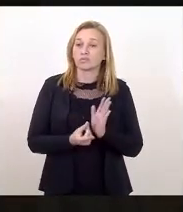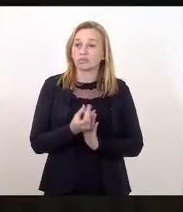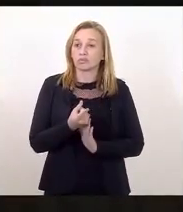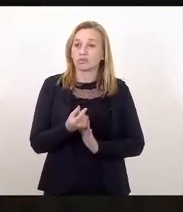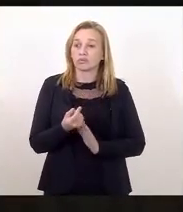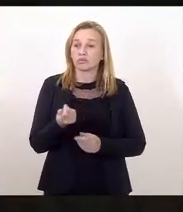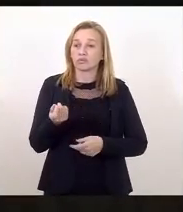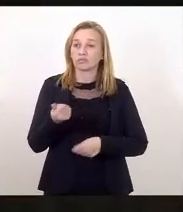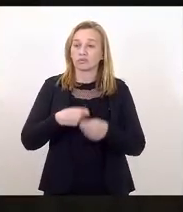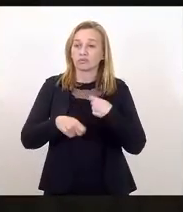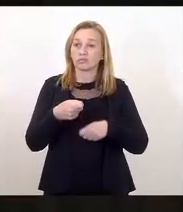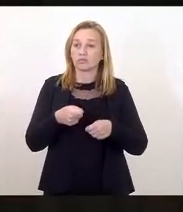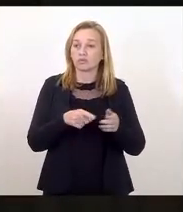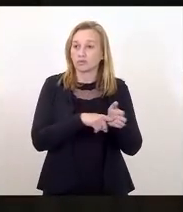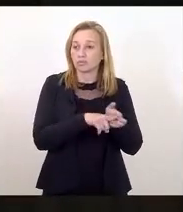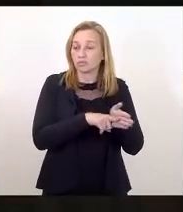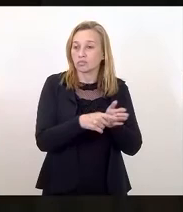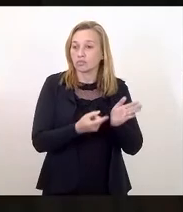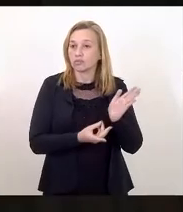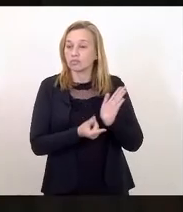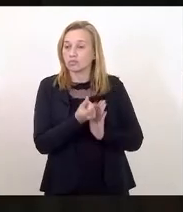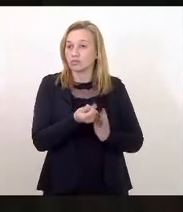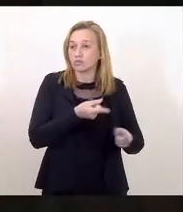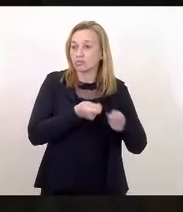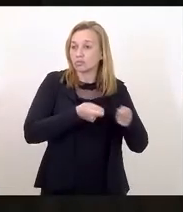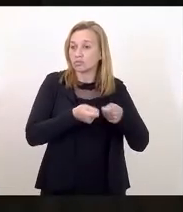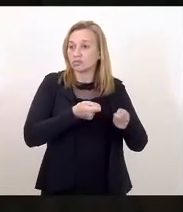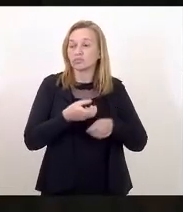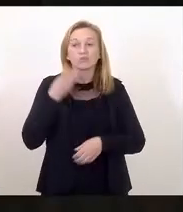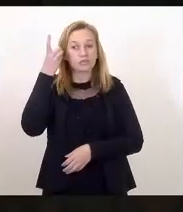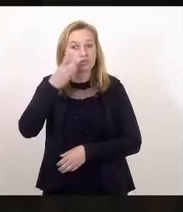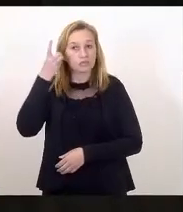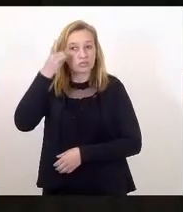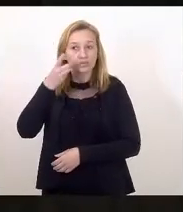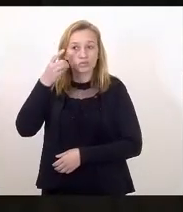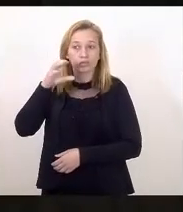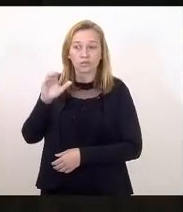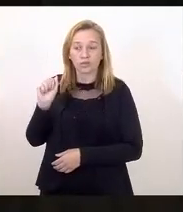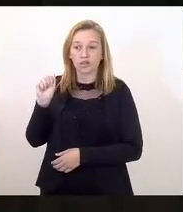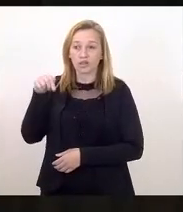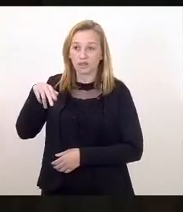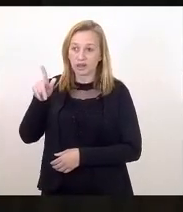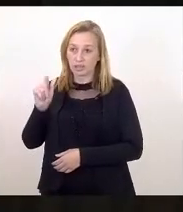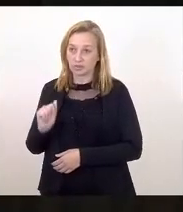Finanças, Fiscalização Financeira e Controle. Deputado Márcio Canela.